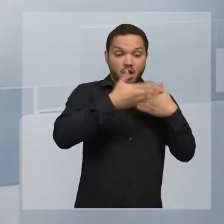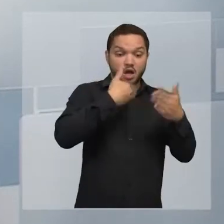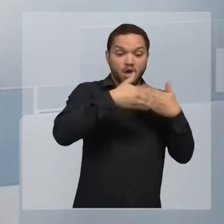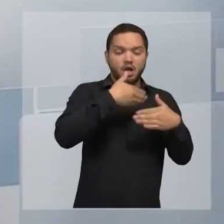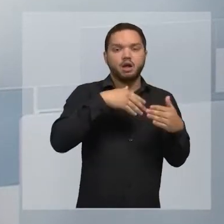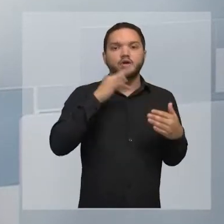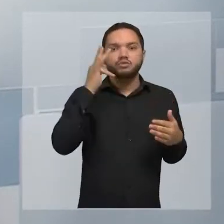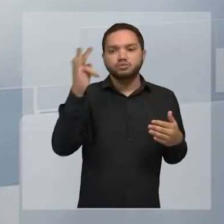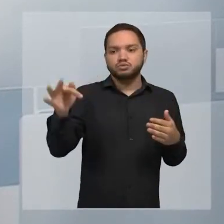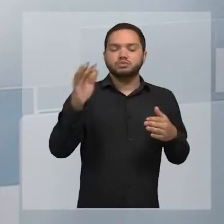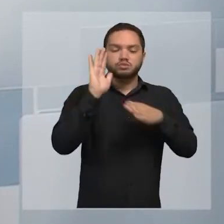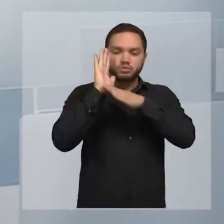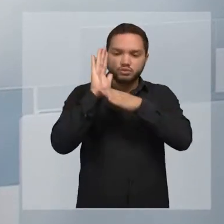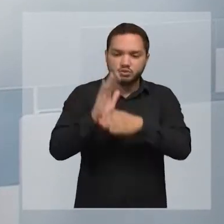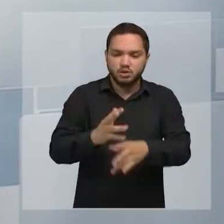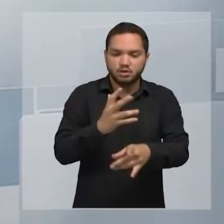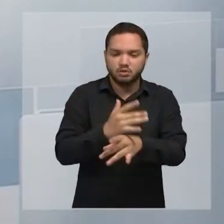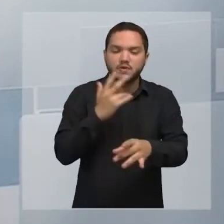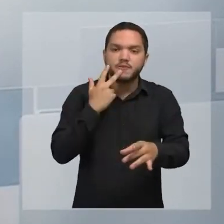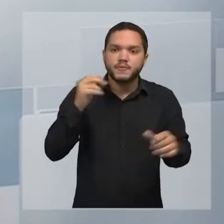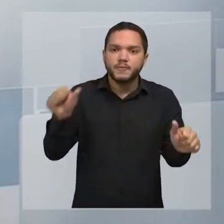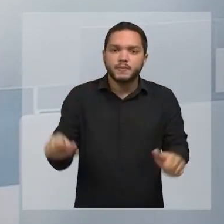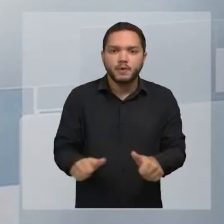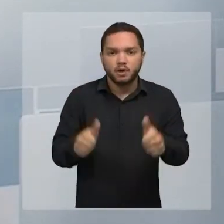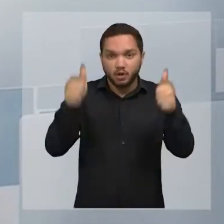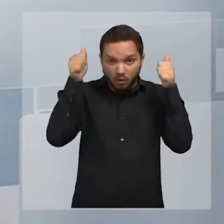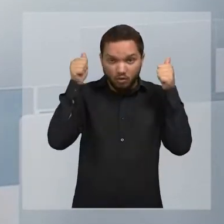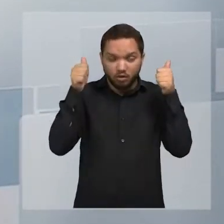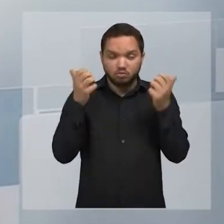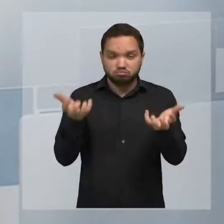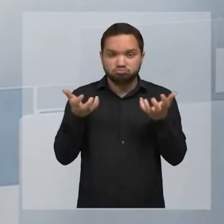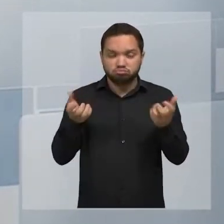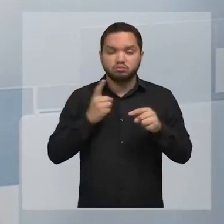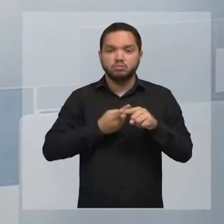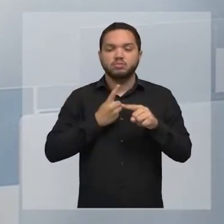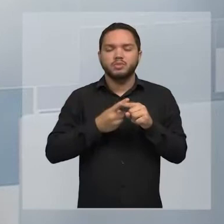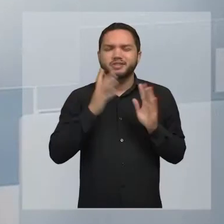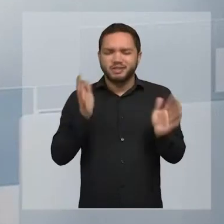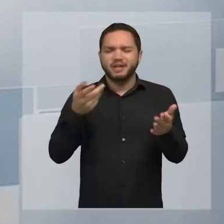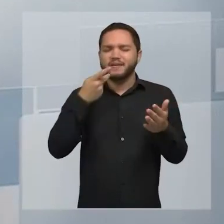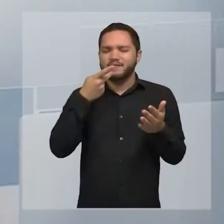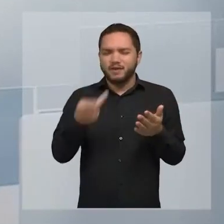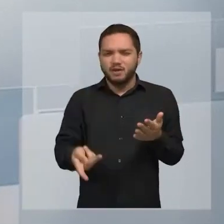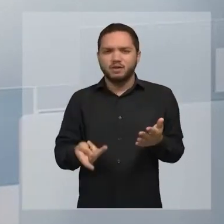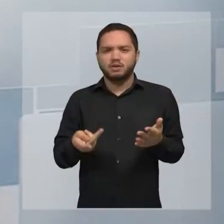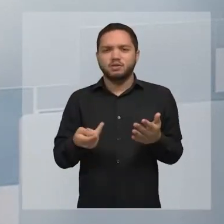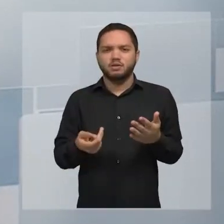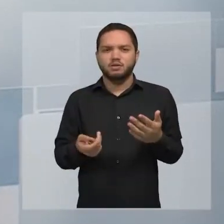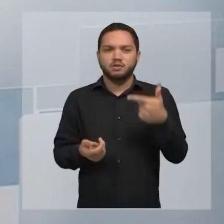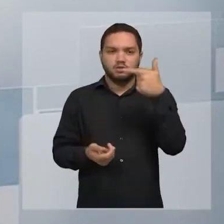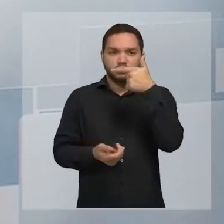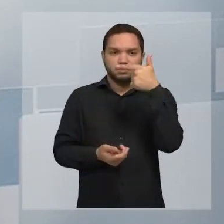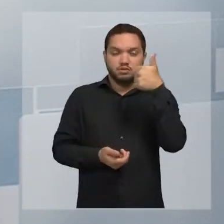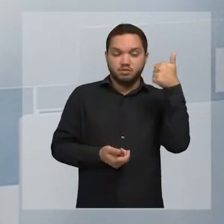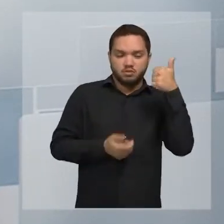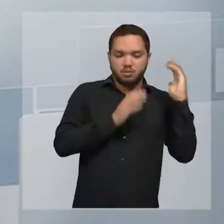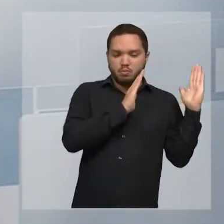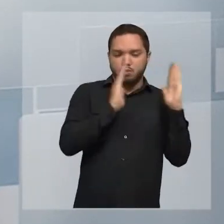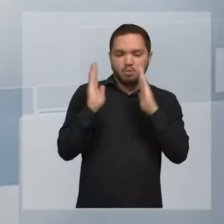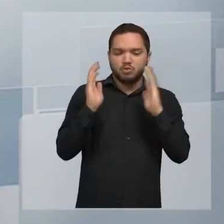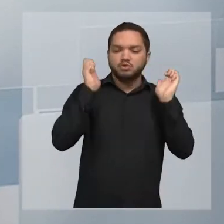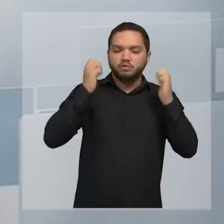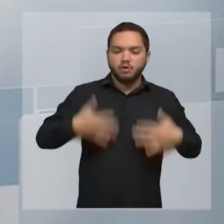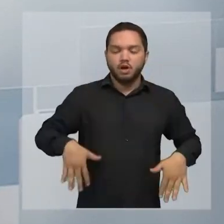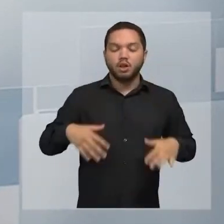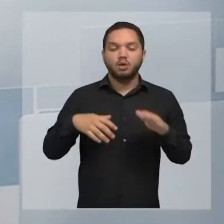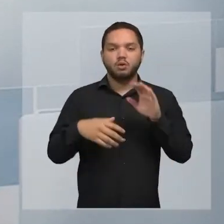dê resultados positivos à população de Fortaleza. Porque, como nós falamos especificamente no 2º